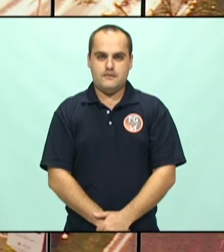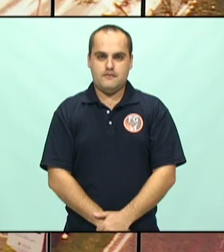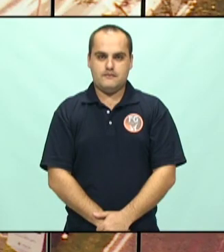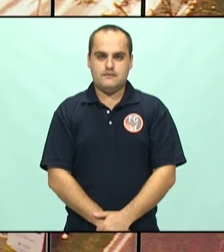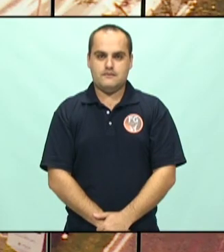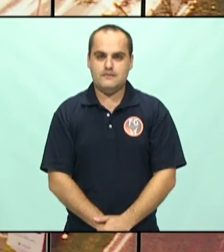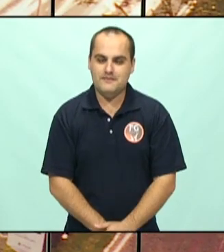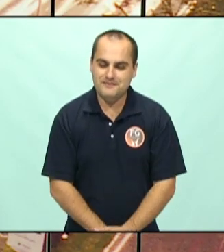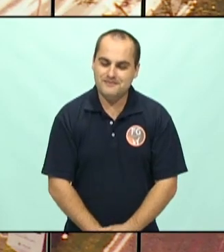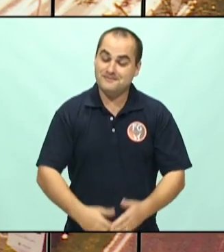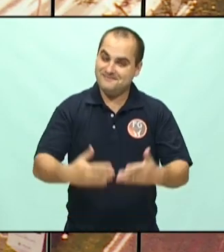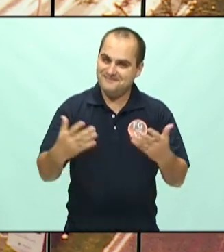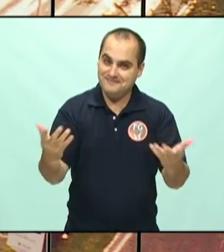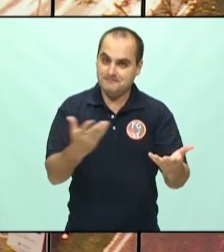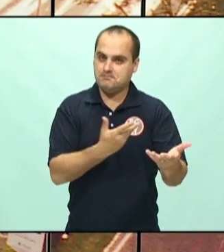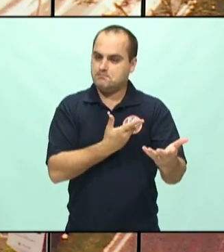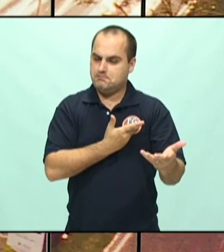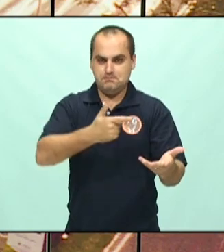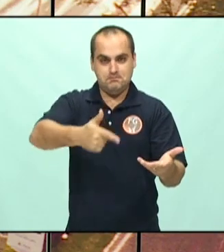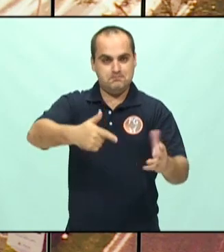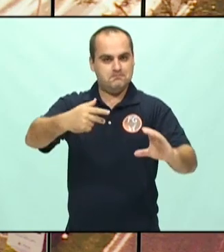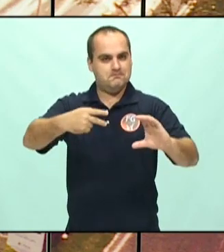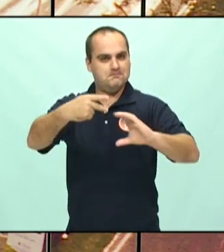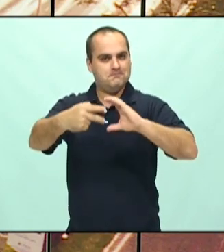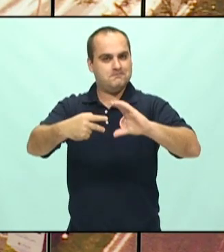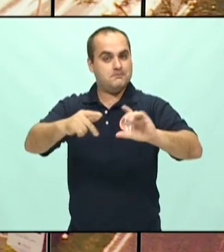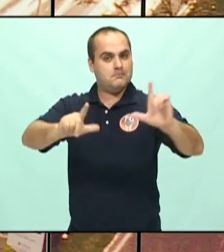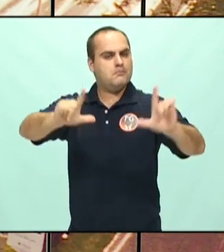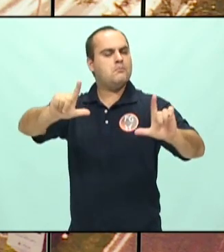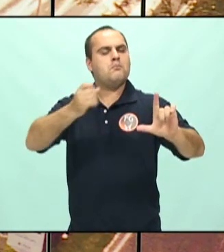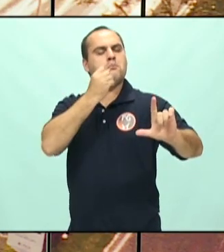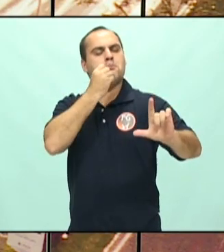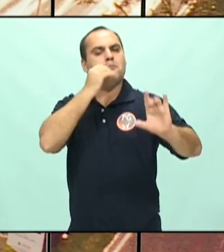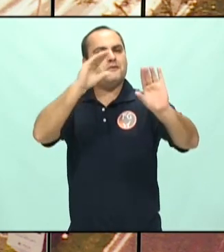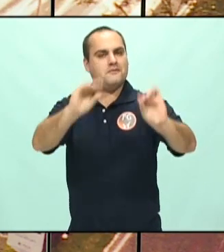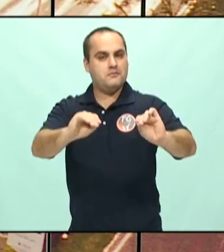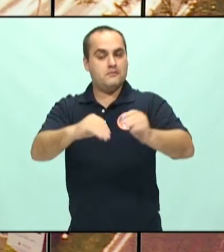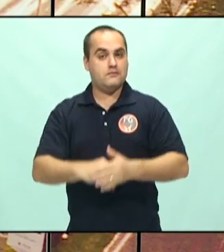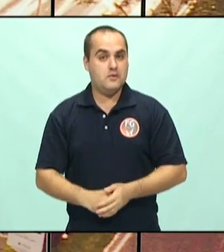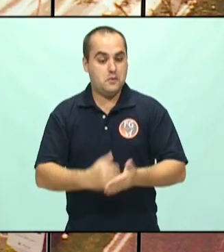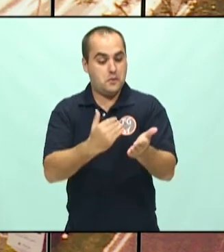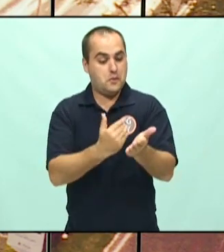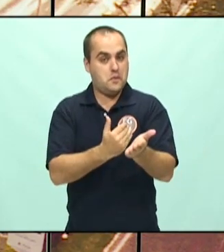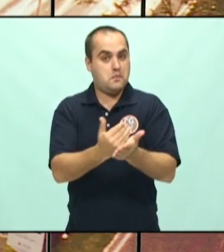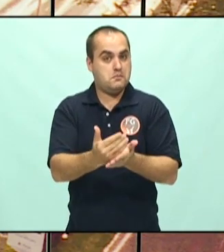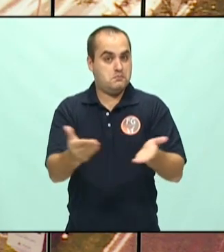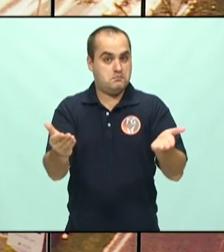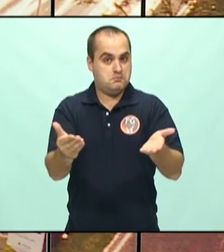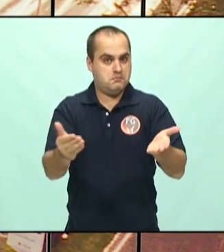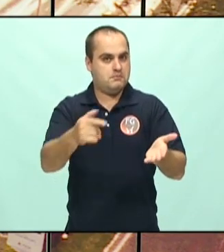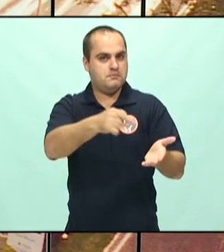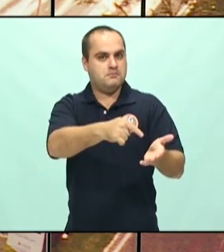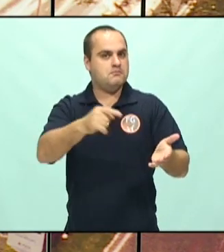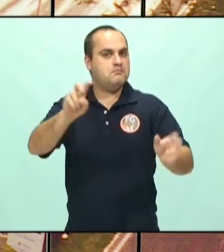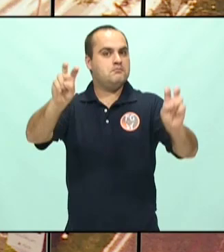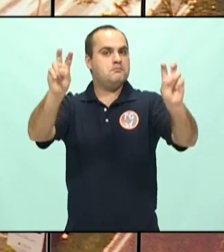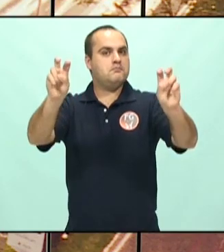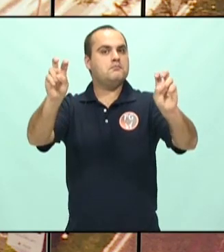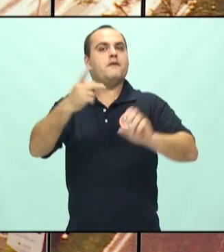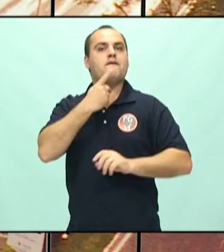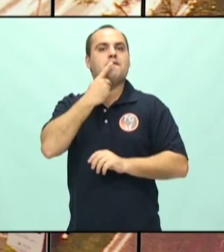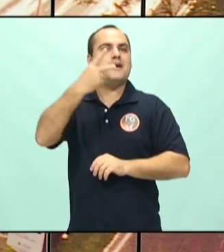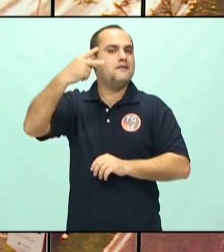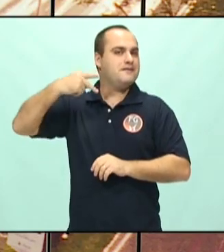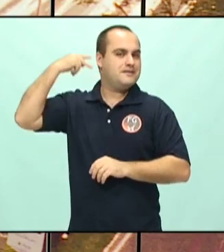amigos da tv câmara muito à noite estamos iniciando a partir de agora o nosso programa fala vereador com josé